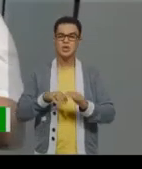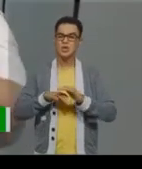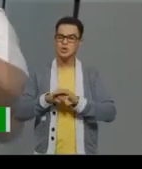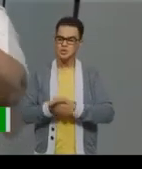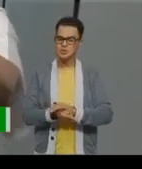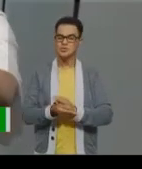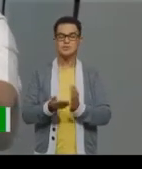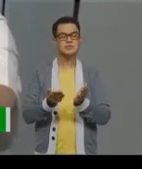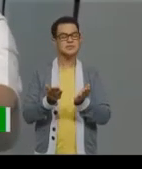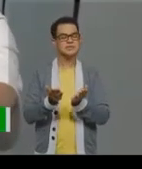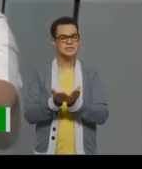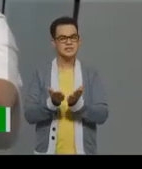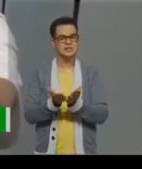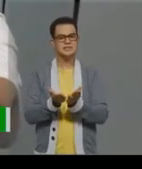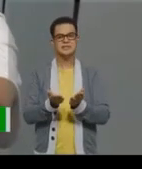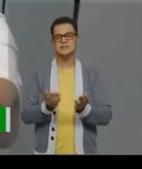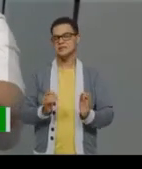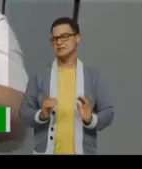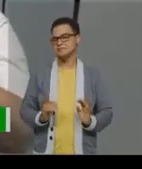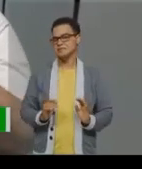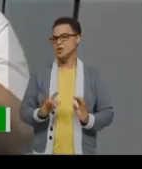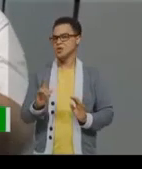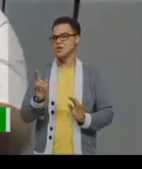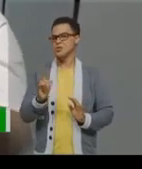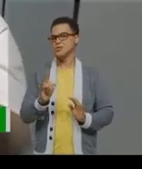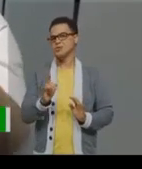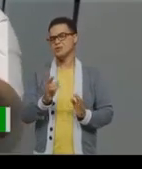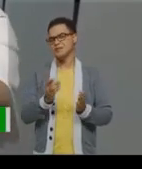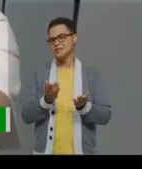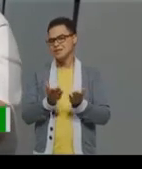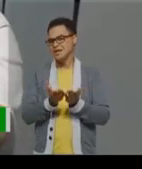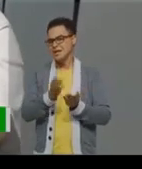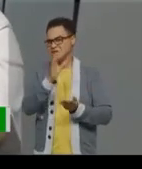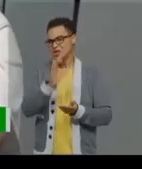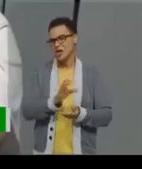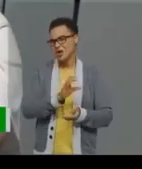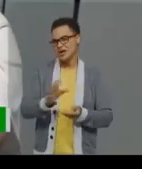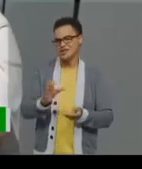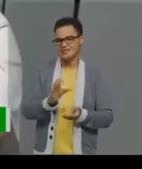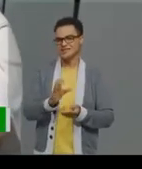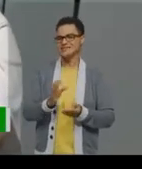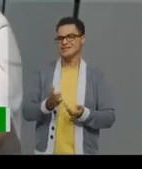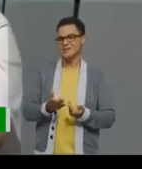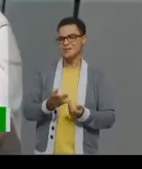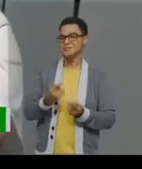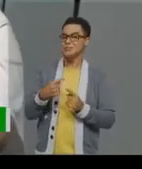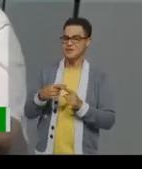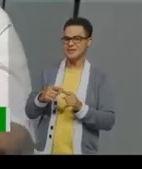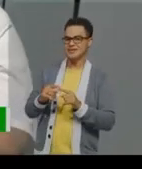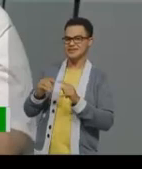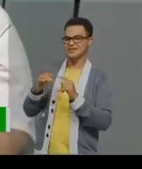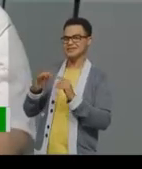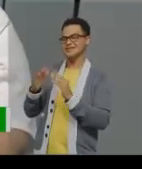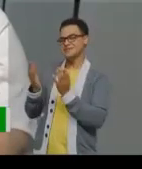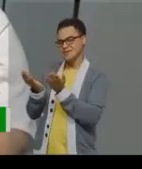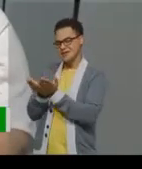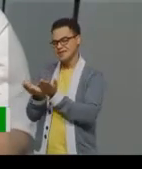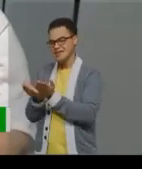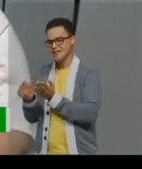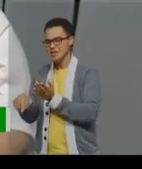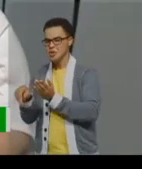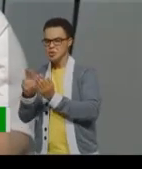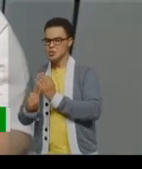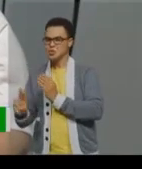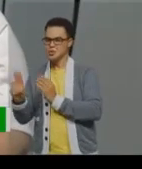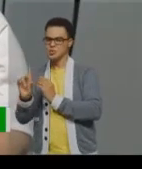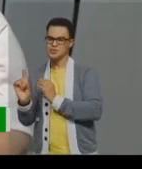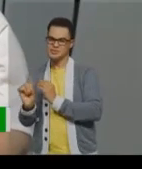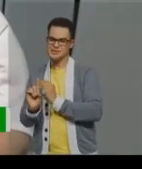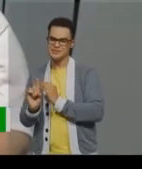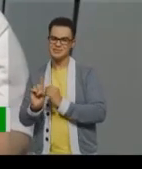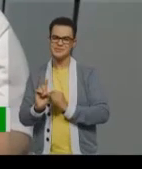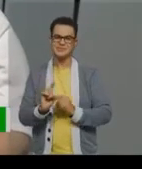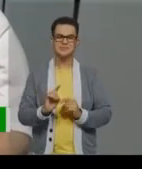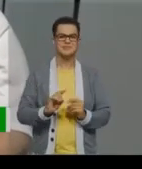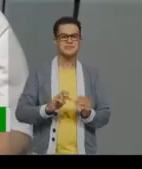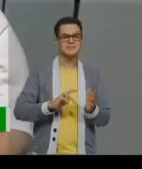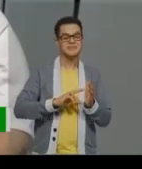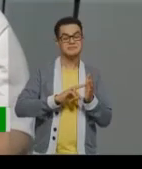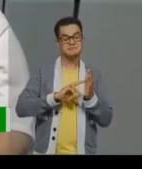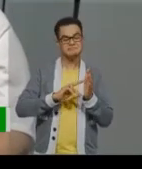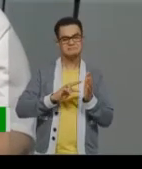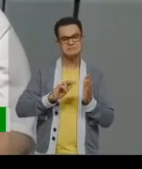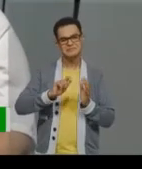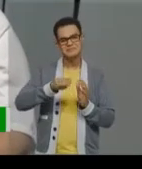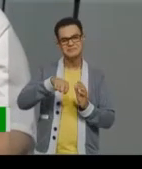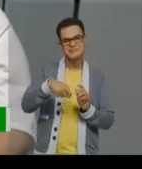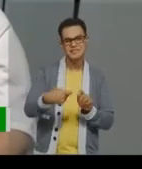uma pessoa de tradição protestante, porque senão ela não usaria esse símbolo. Os símbolos religiosos, eles ajudam sim as pessoas a